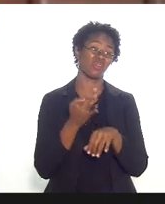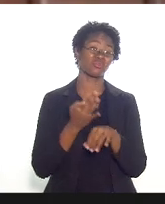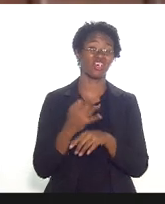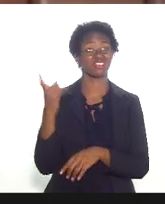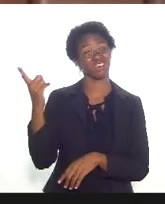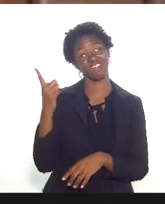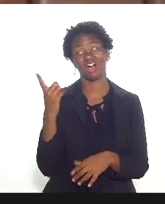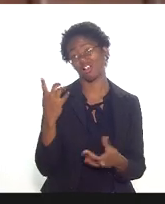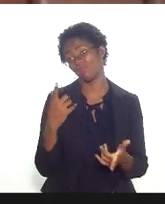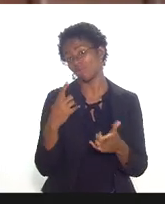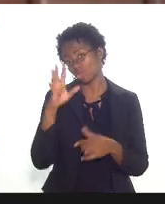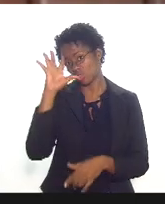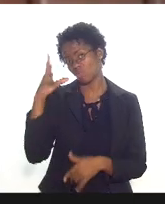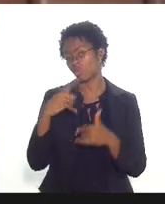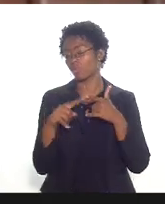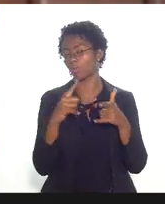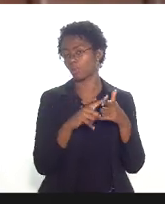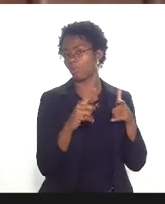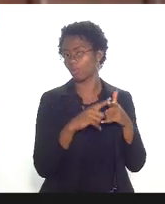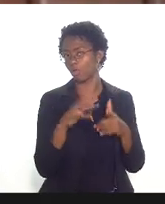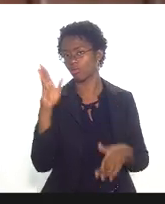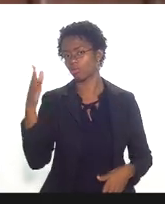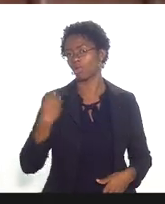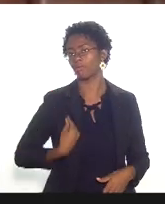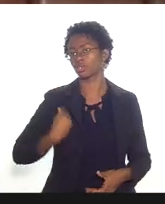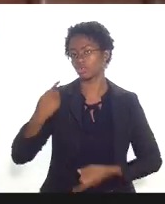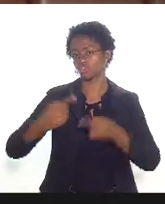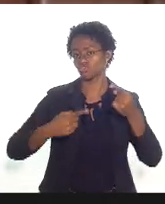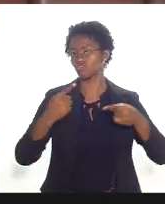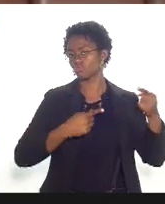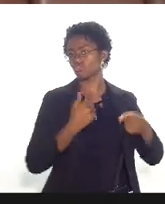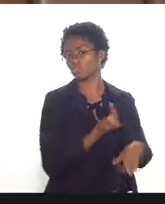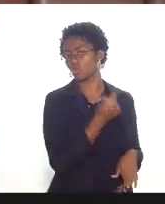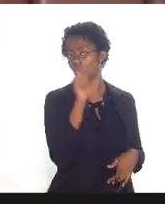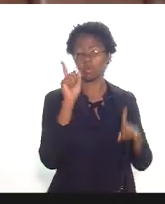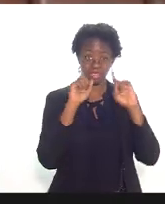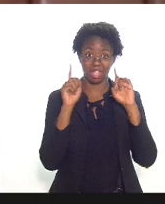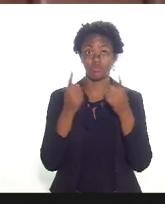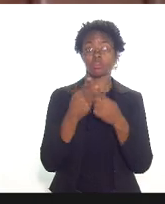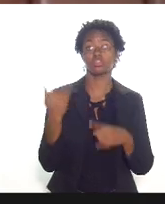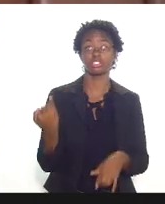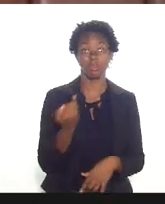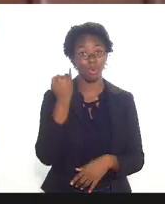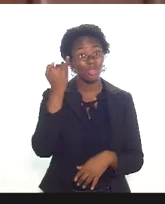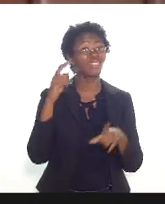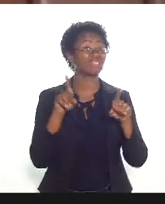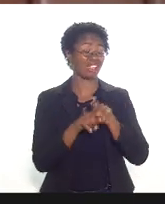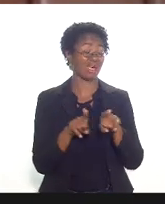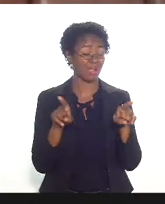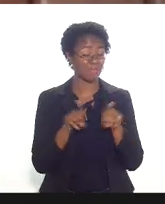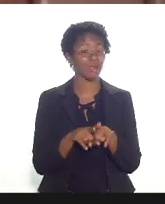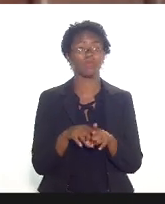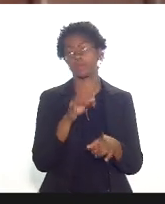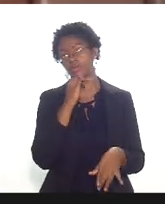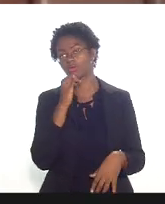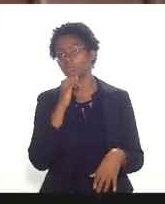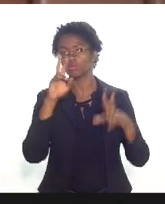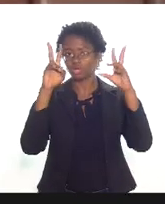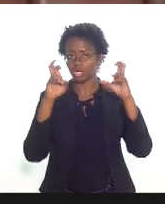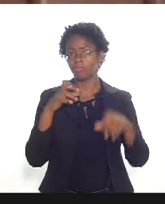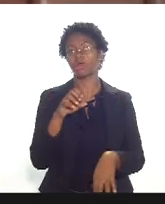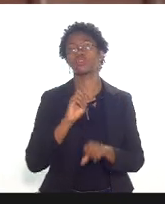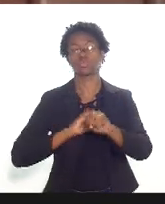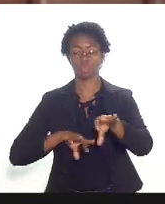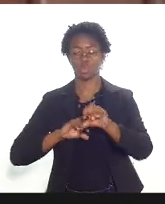nesse momento. Então, não puderam estar presentes, estão em outras reuniões importantes com o tema da educação, da